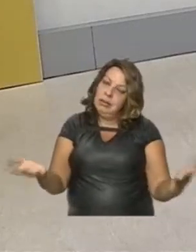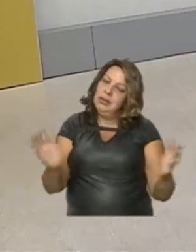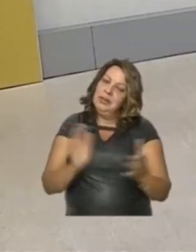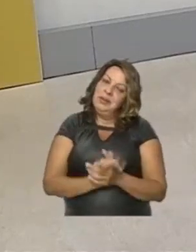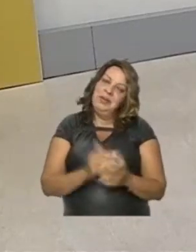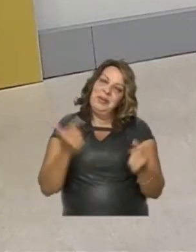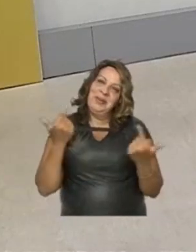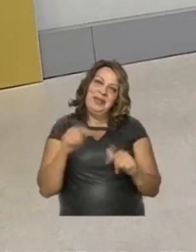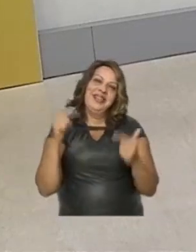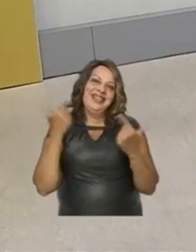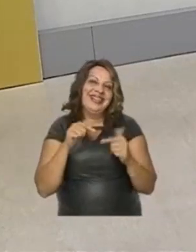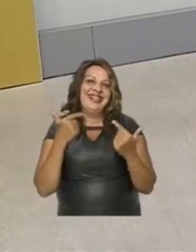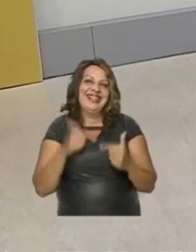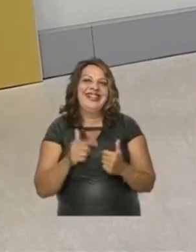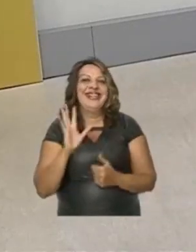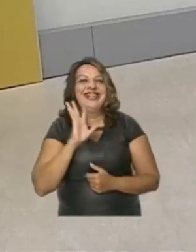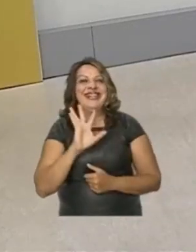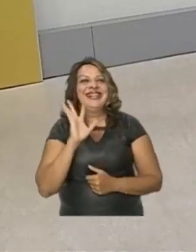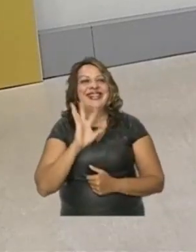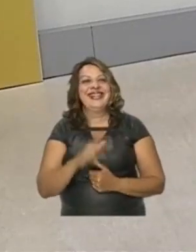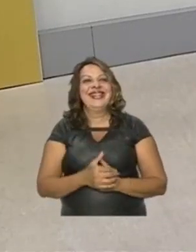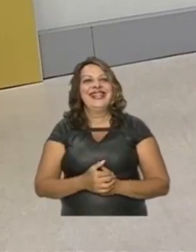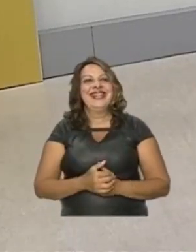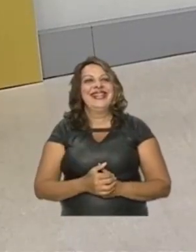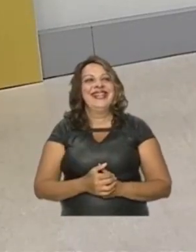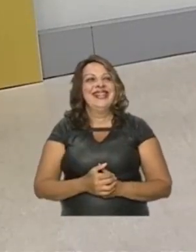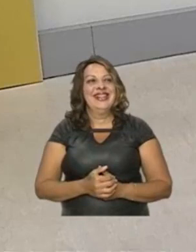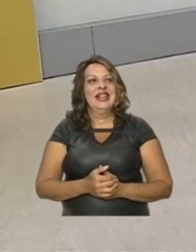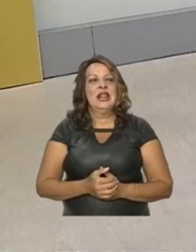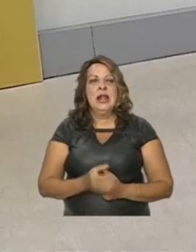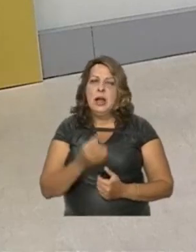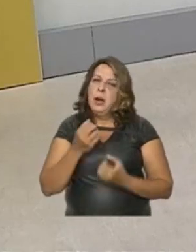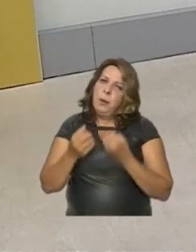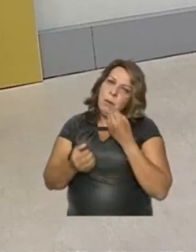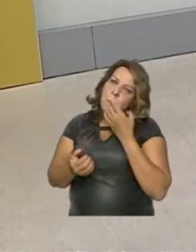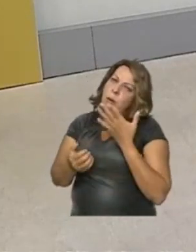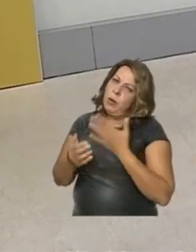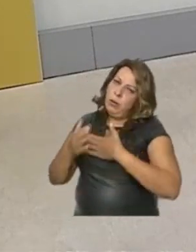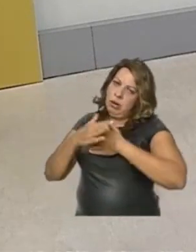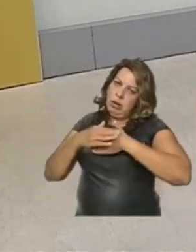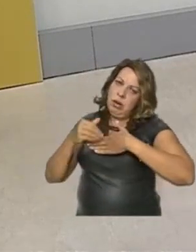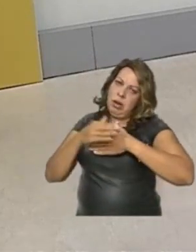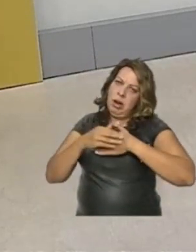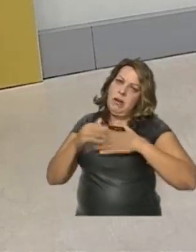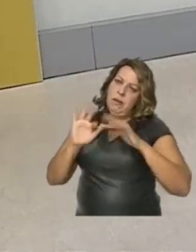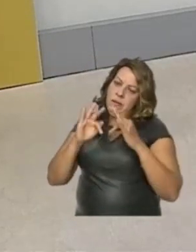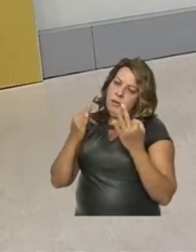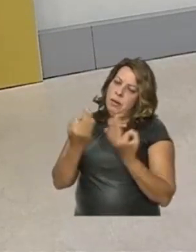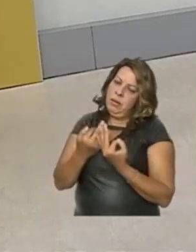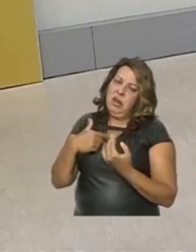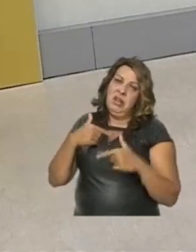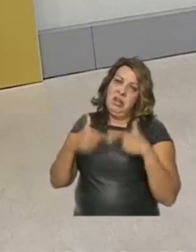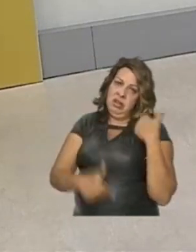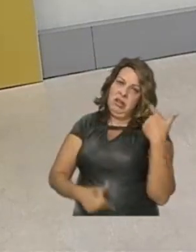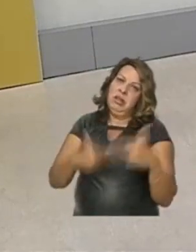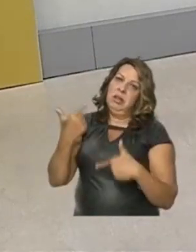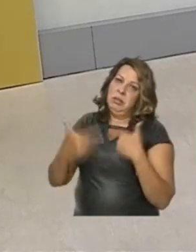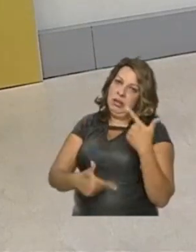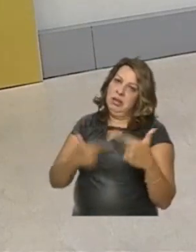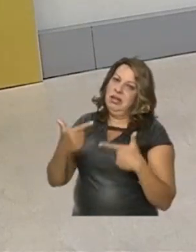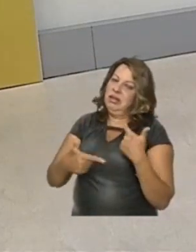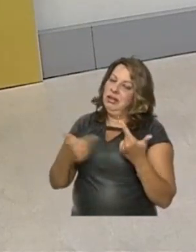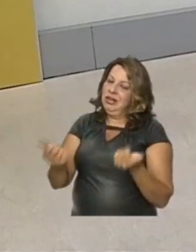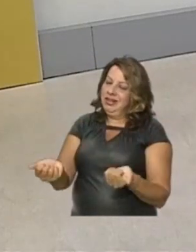Ai, que legal, olha só, gente. É sempre bom o carinho da família, né? Verdade. A gente tá aqui na ralação, na atividade. Verdade, viu? E aí a